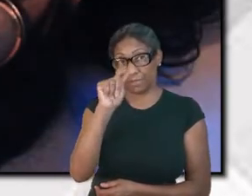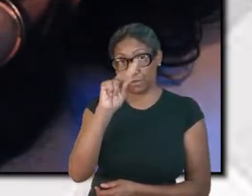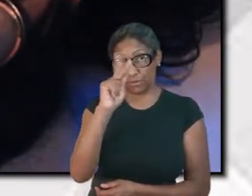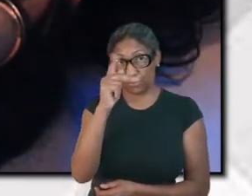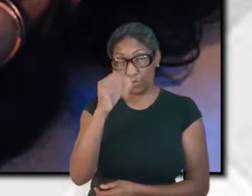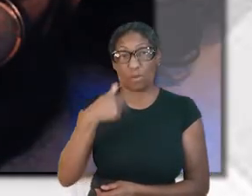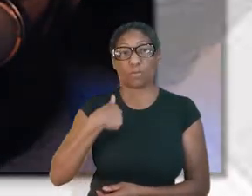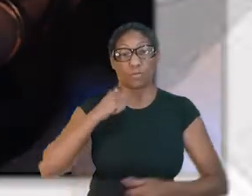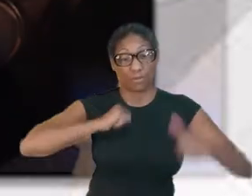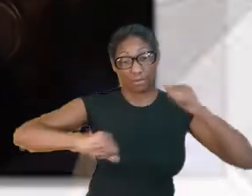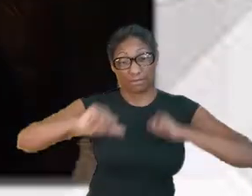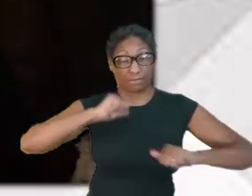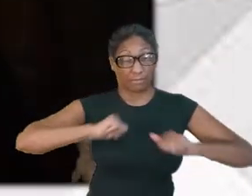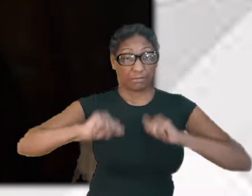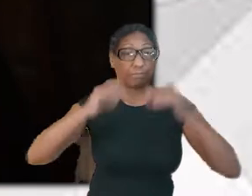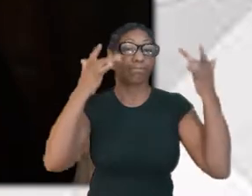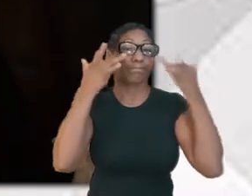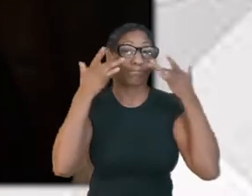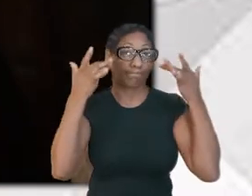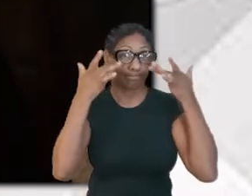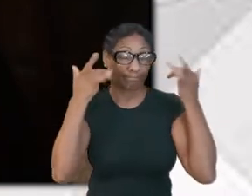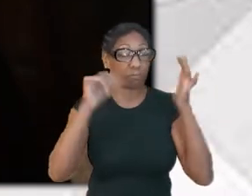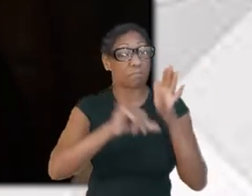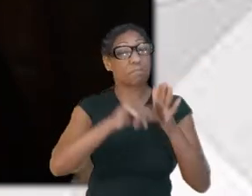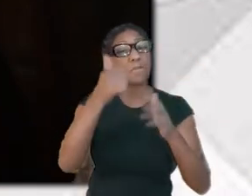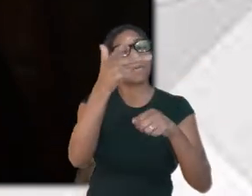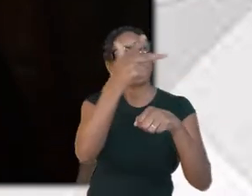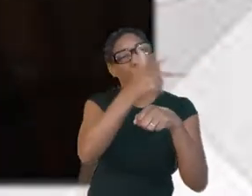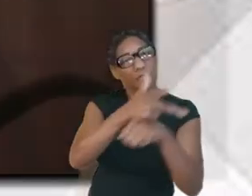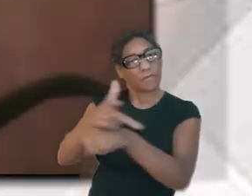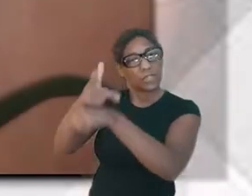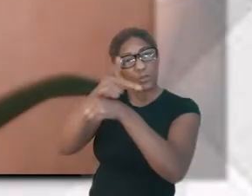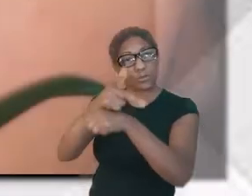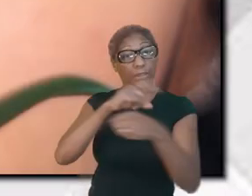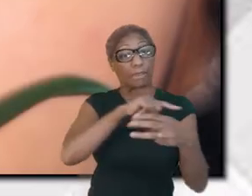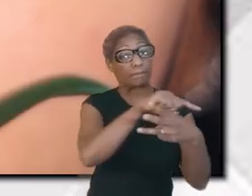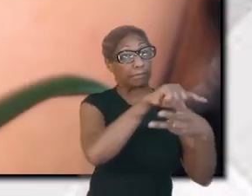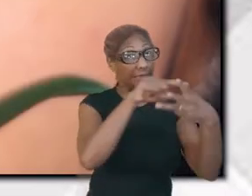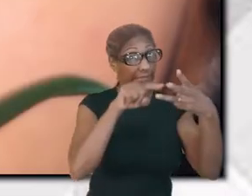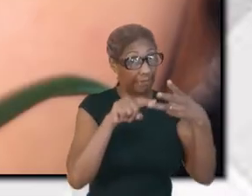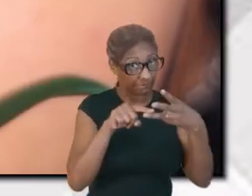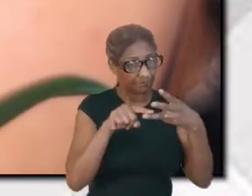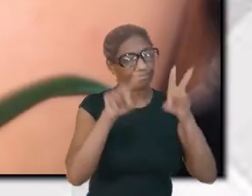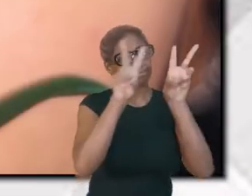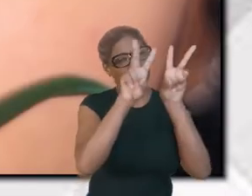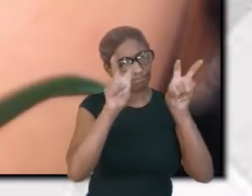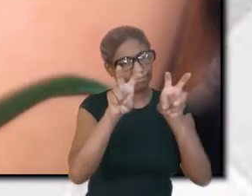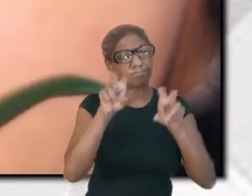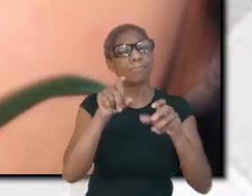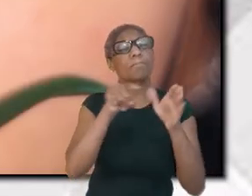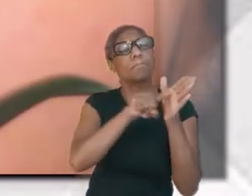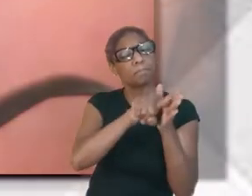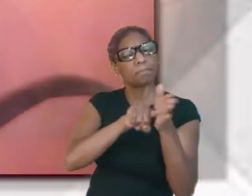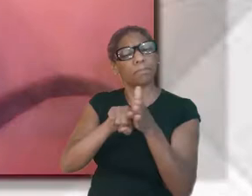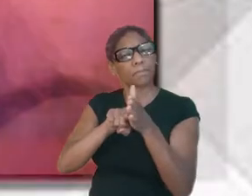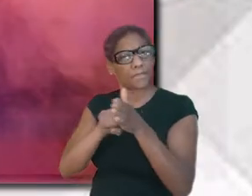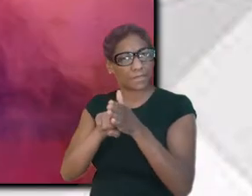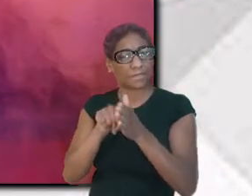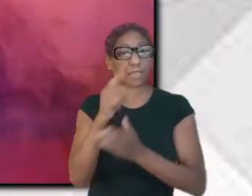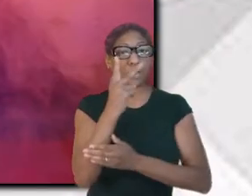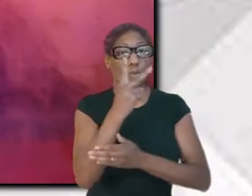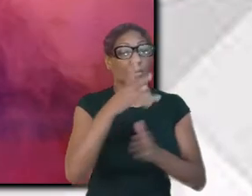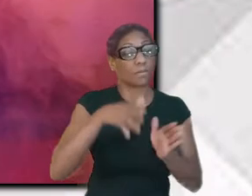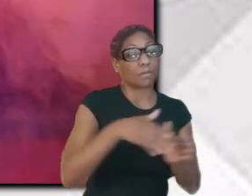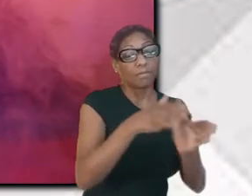visual. Este é o primeiro vídeo de uma série de três, onde eu falarei um pouco sobre a minha pesquisa dentro de duas